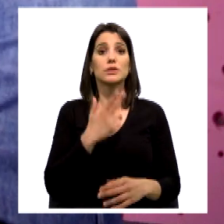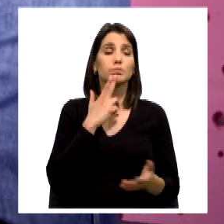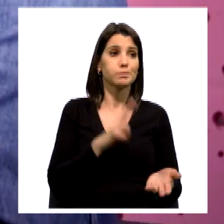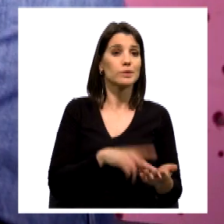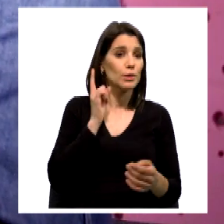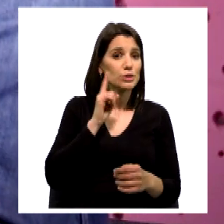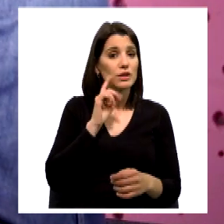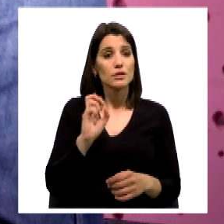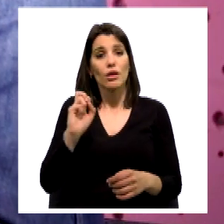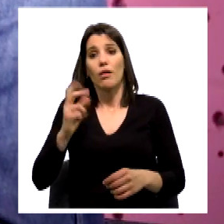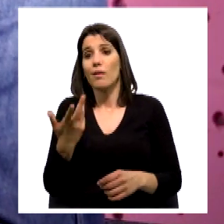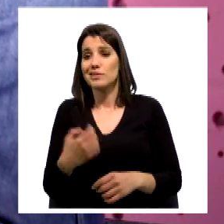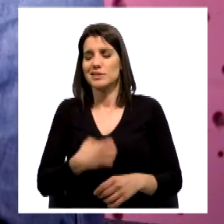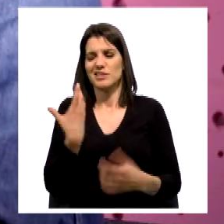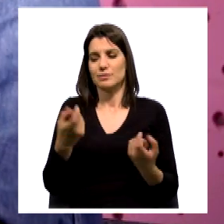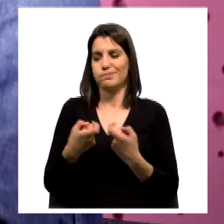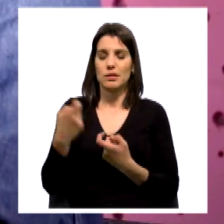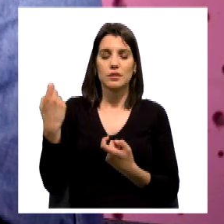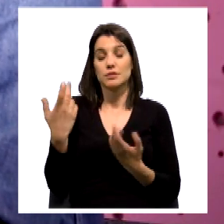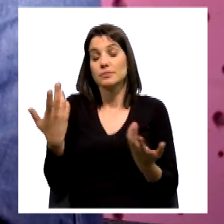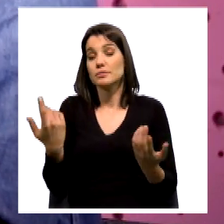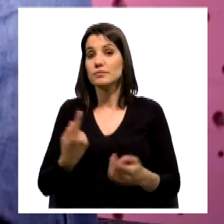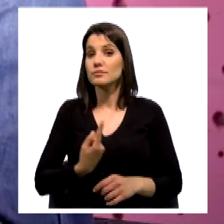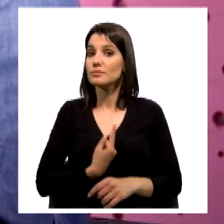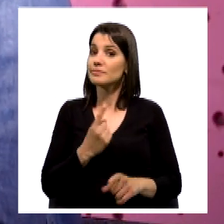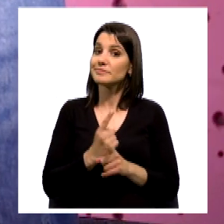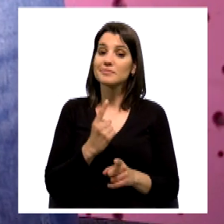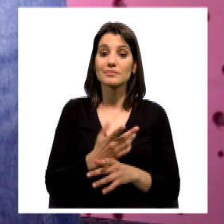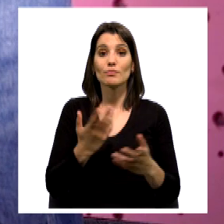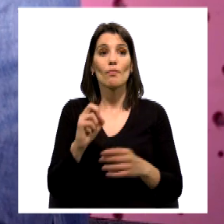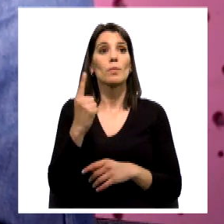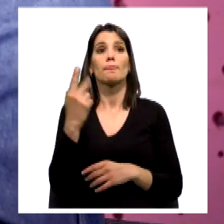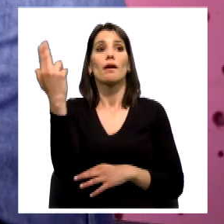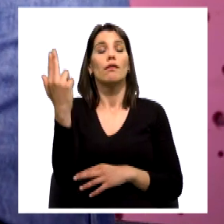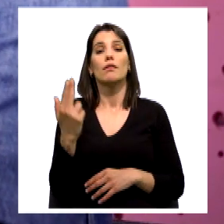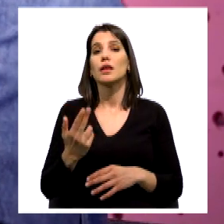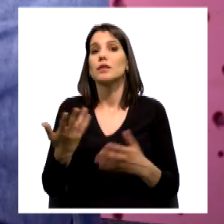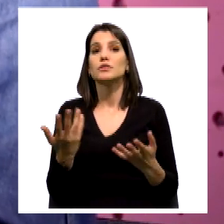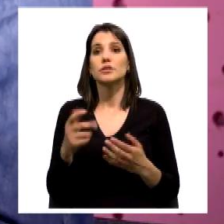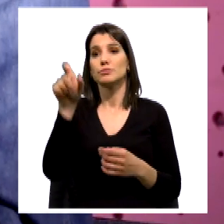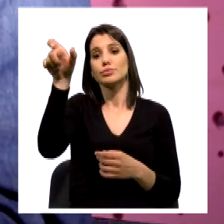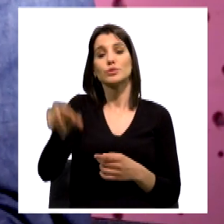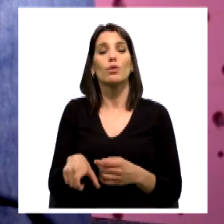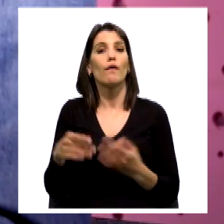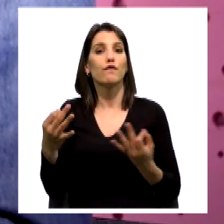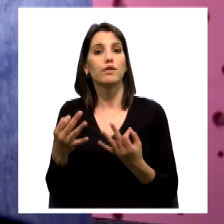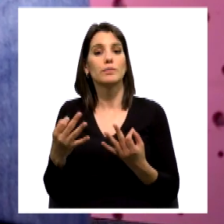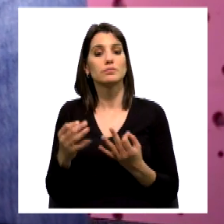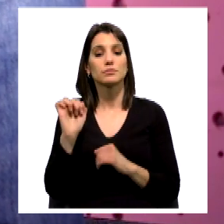realmente relevante, seja o que é completamente irrelevante. Ou de um artista que